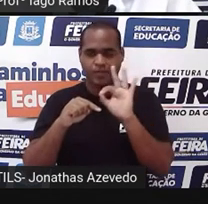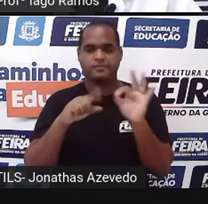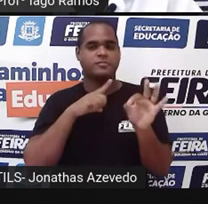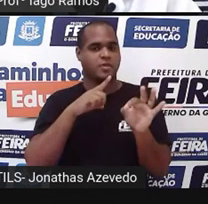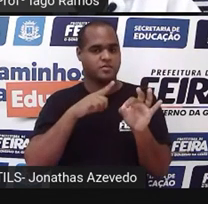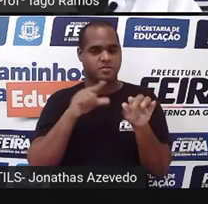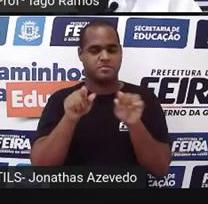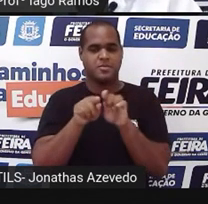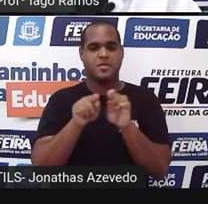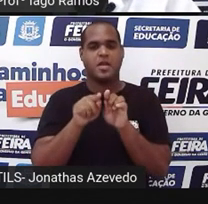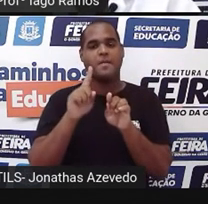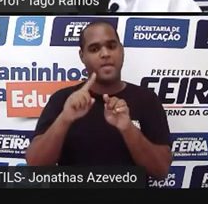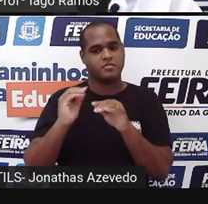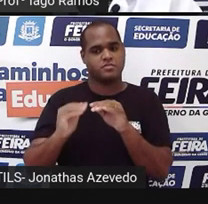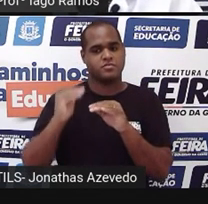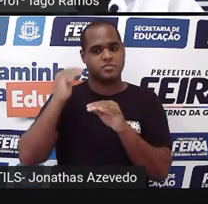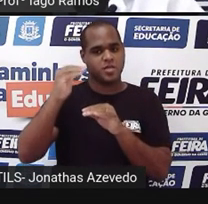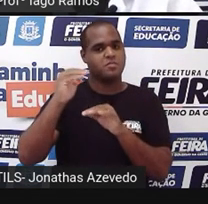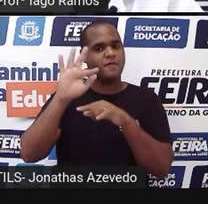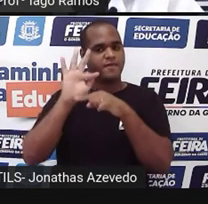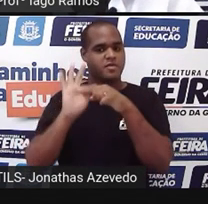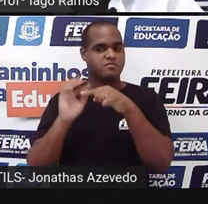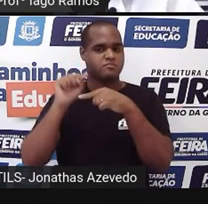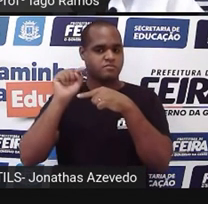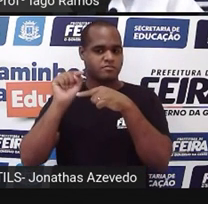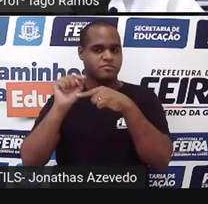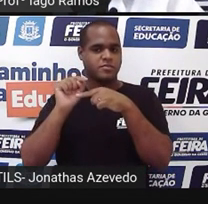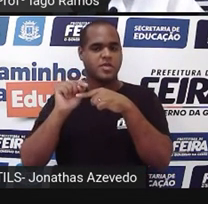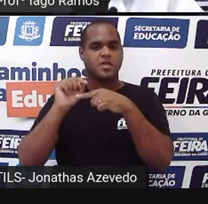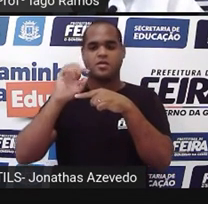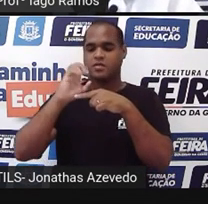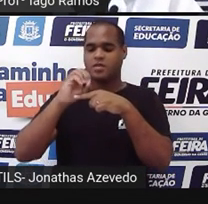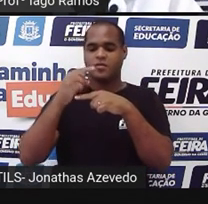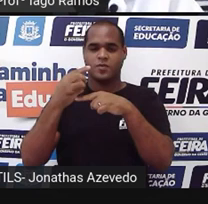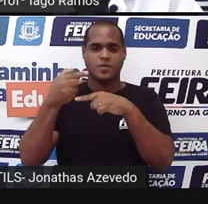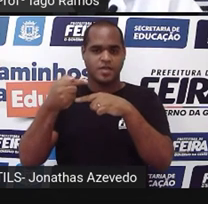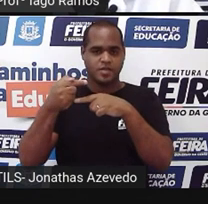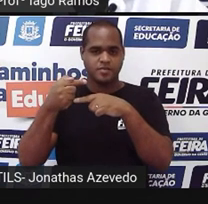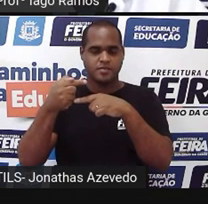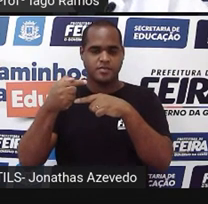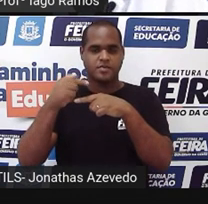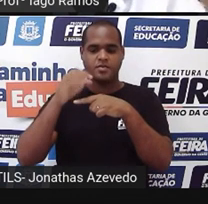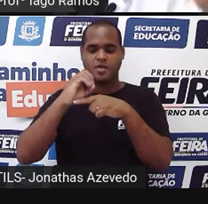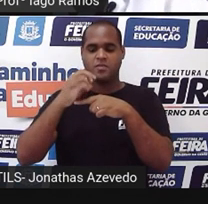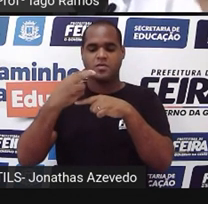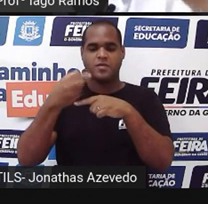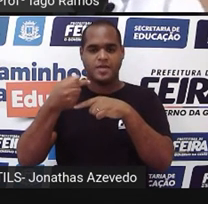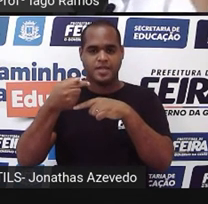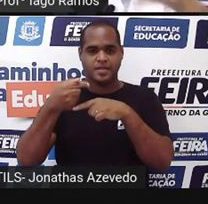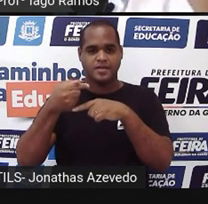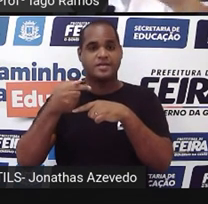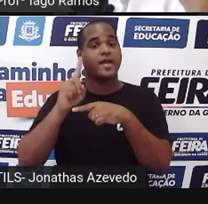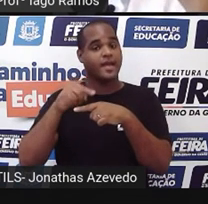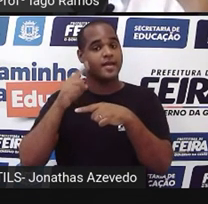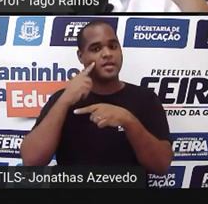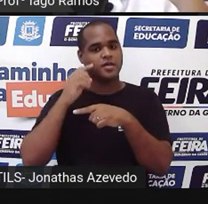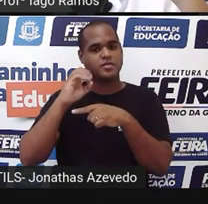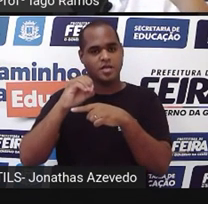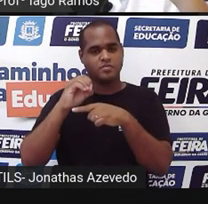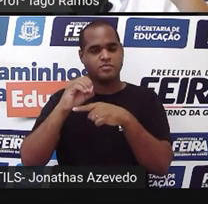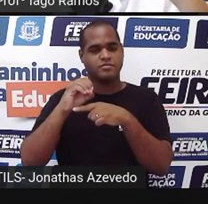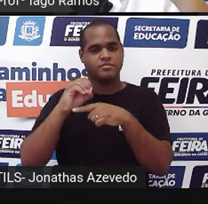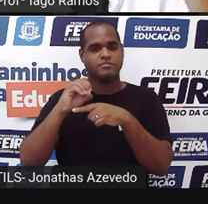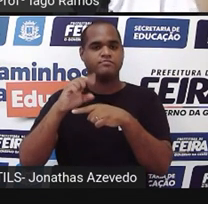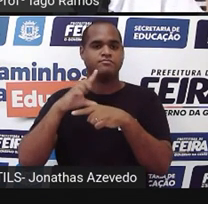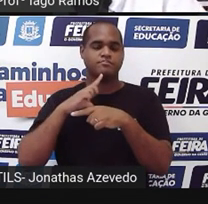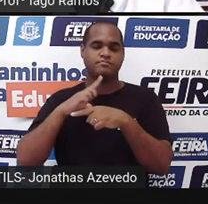tá na parte de cima da fração então fica 057 só quiseram 57 esse zero a esquerda né